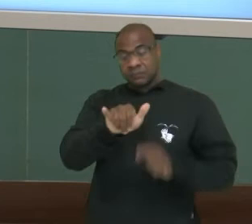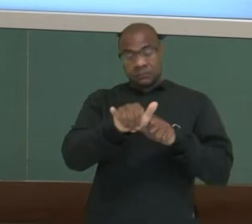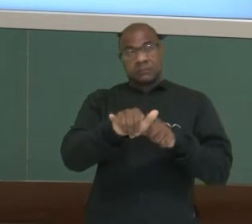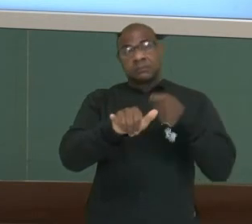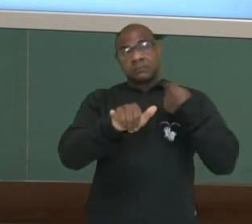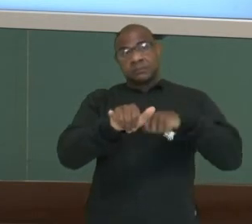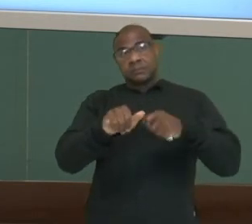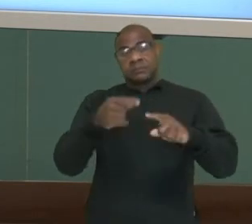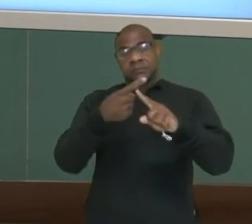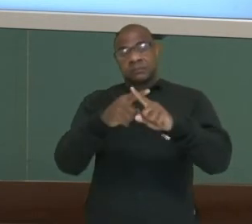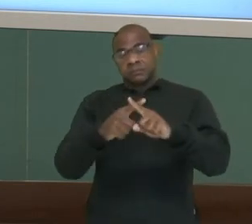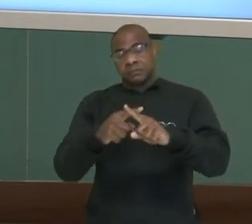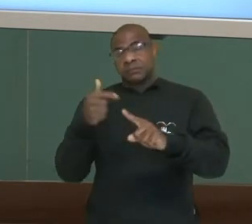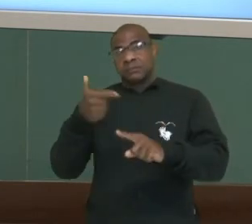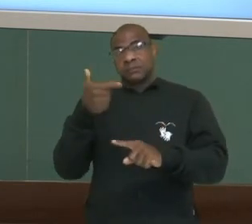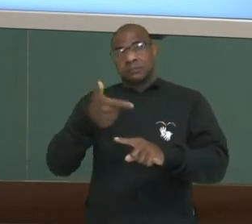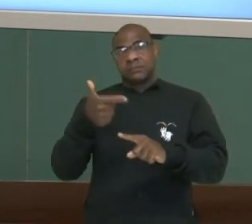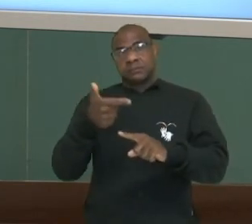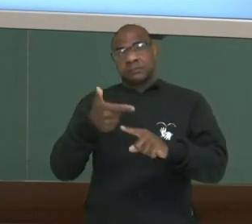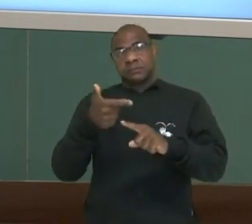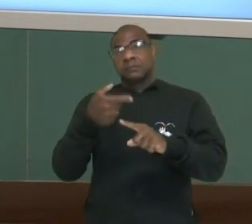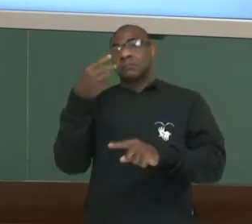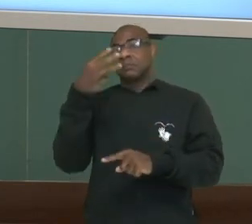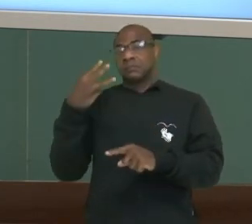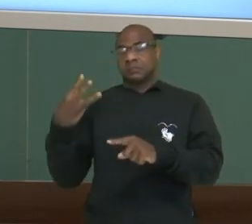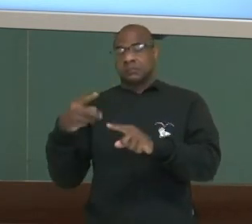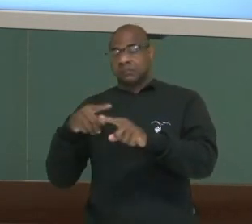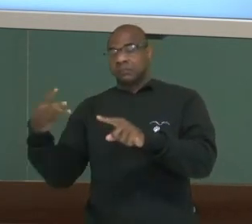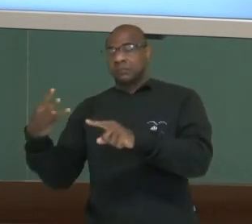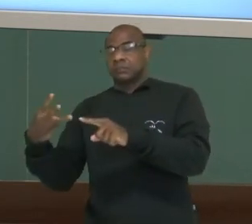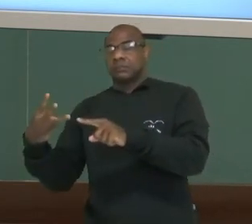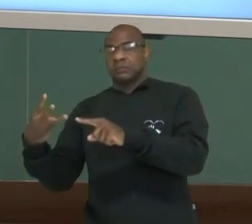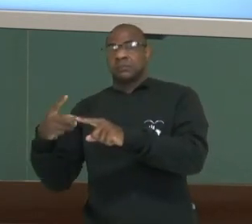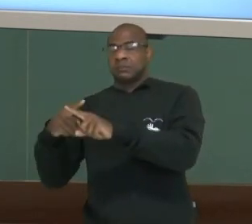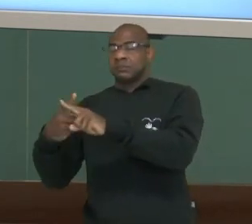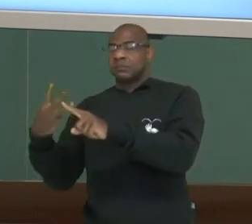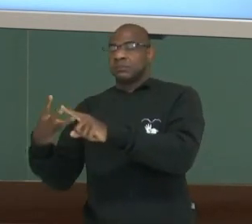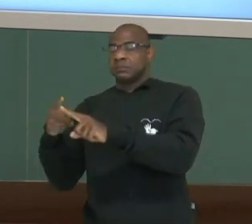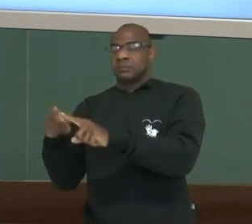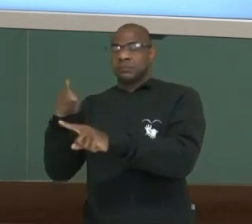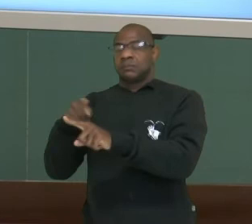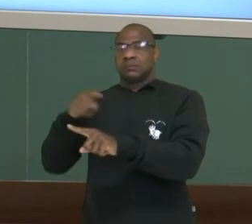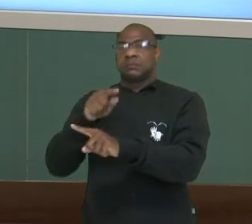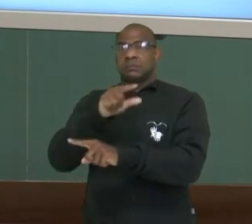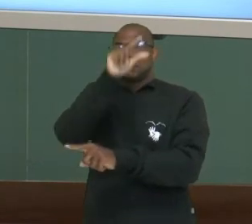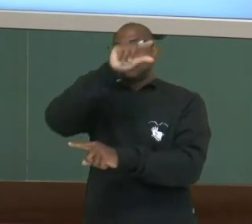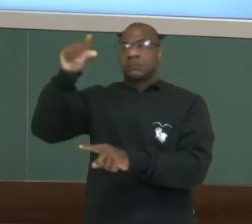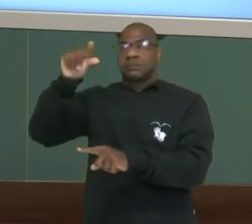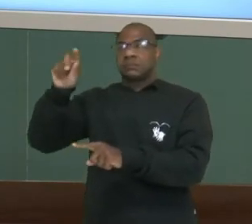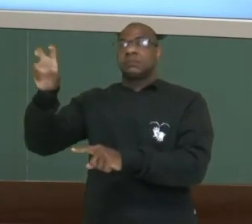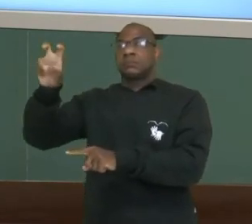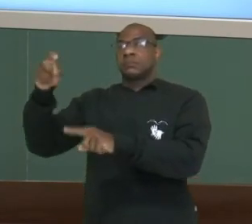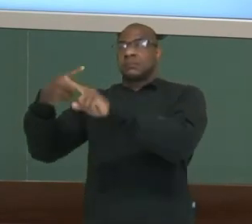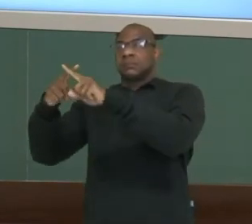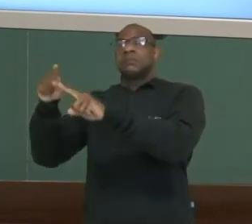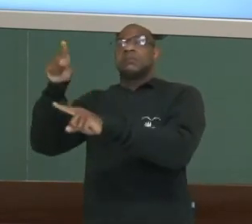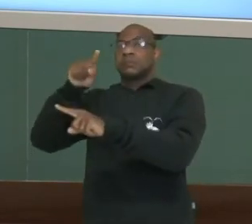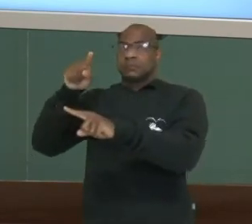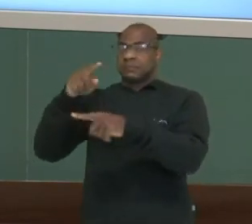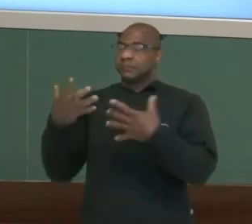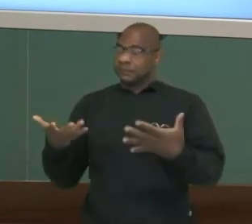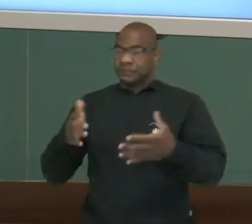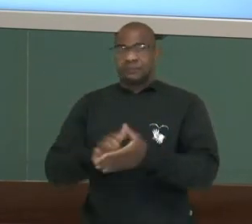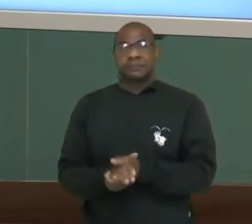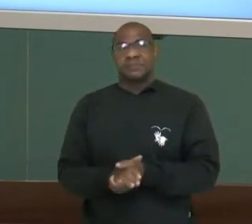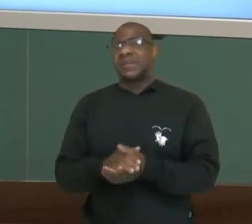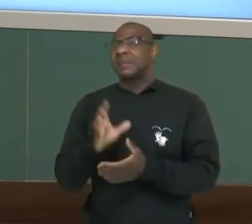que multiplicar a segunda linha por 3. E a primeira linha por 5 daria um pouco mais de trabalho, mas dá a mesma coisa.